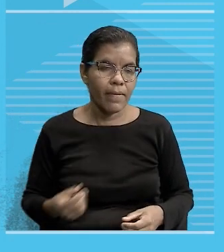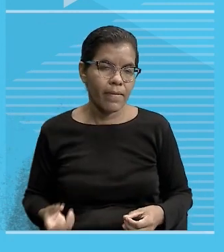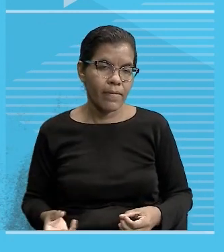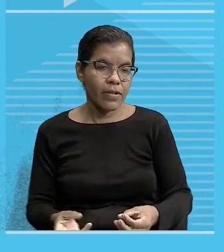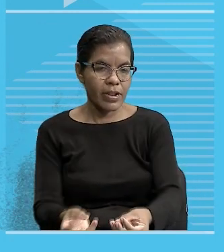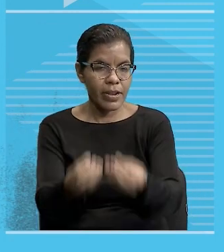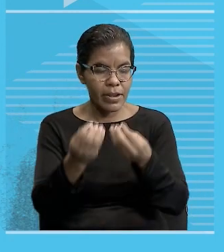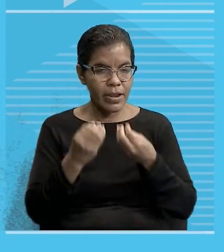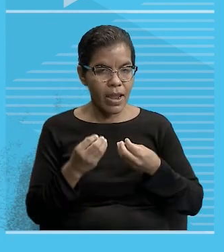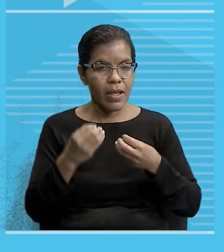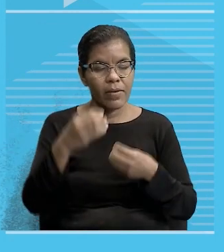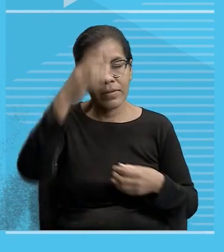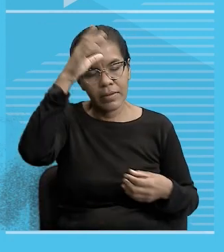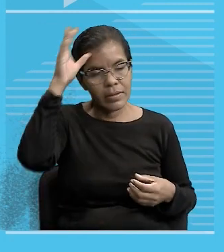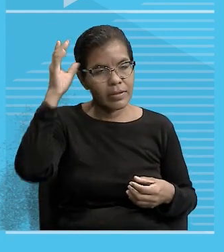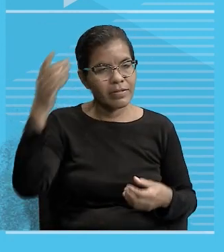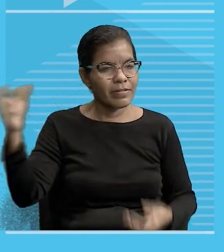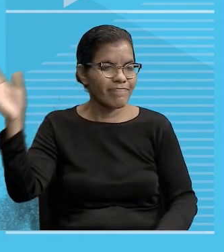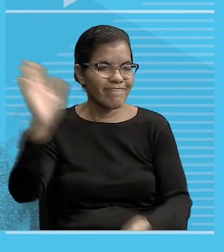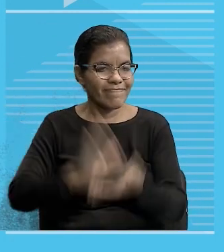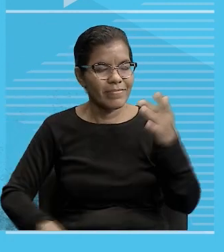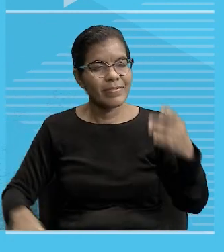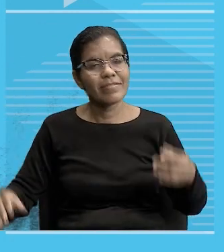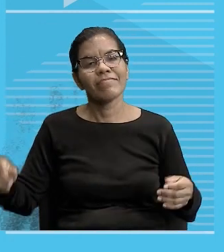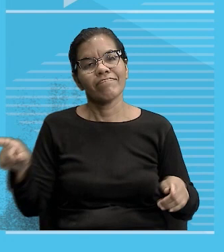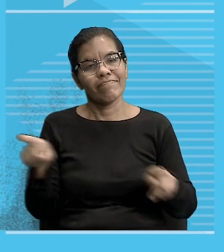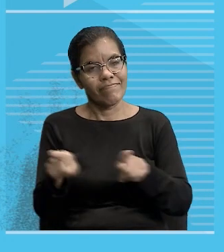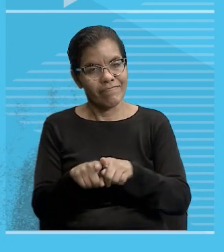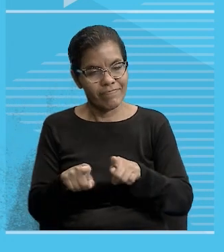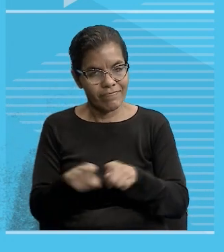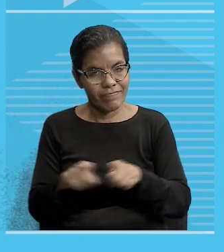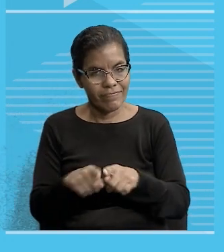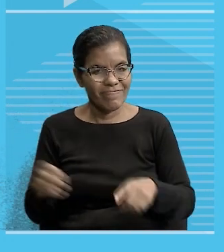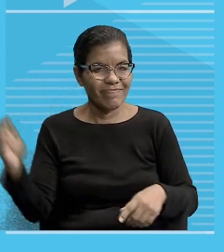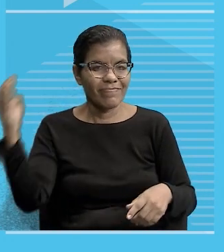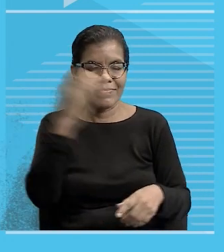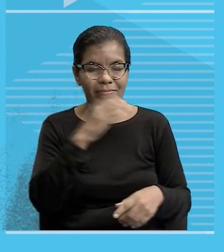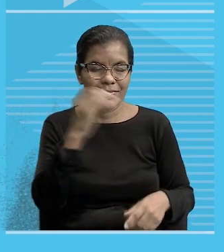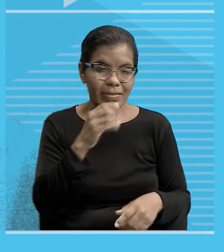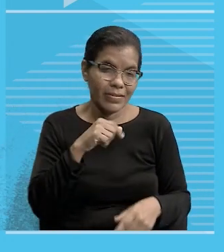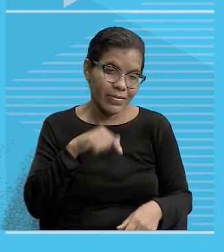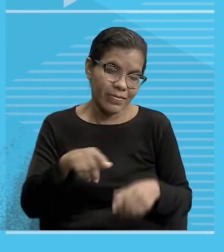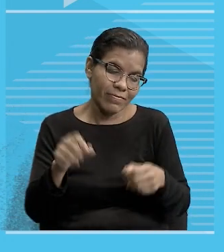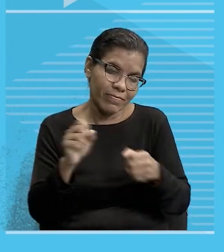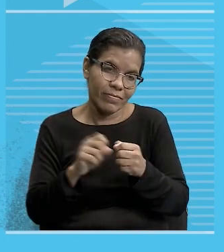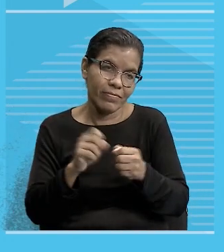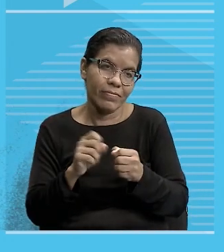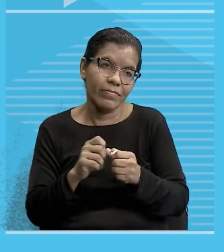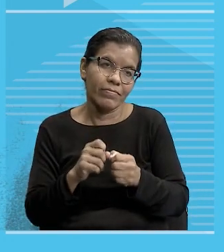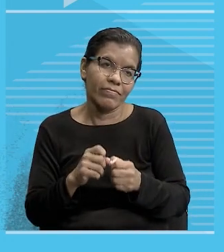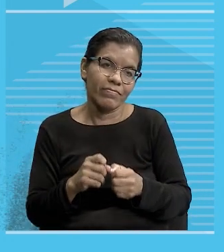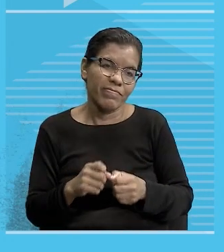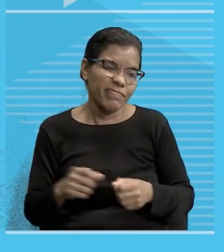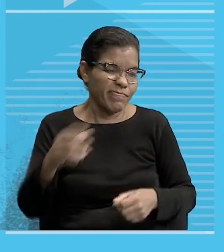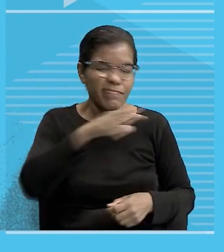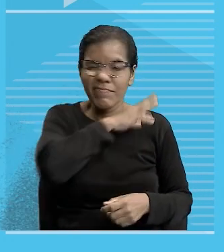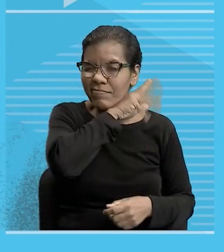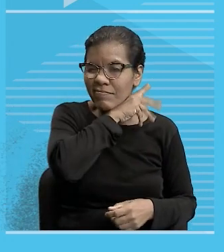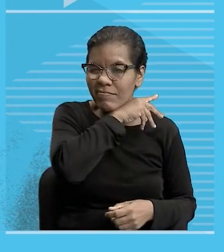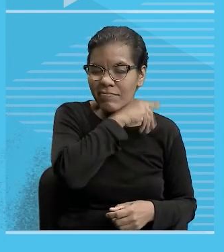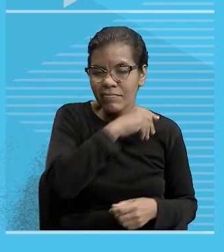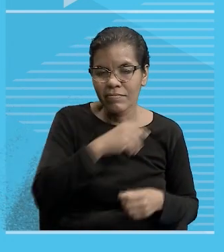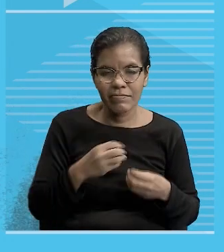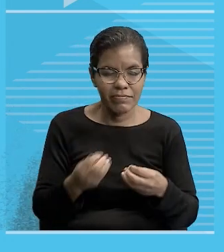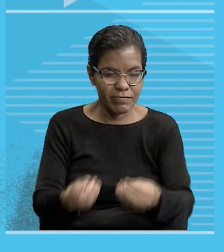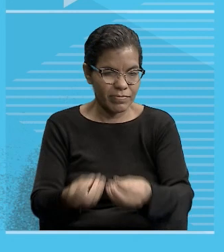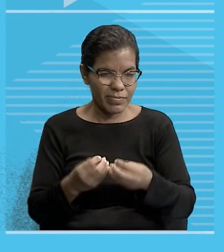cliente só que a perda também dele é mais rápida se você fizer um péssimo atendimento ou